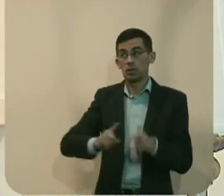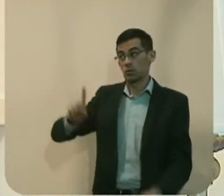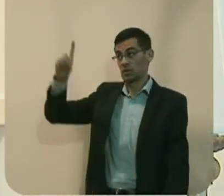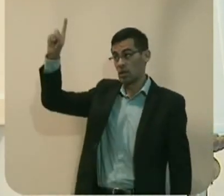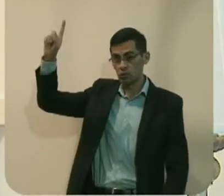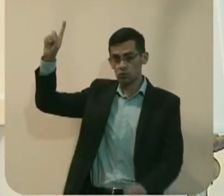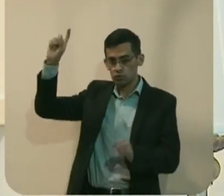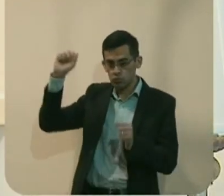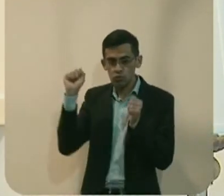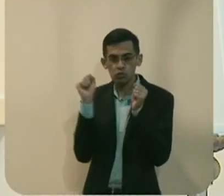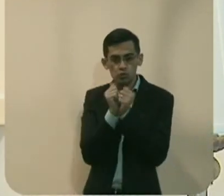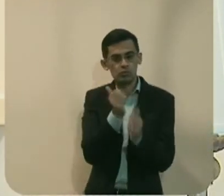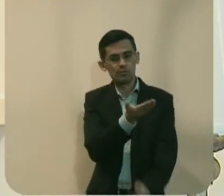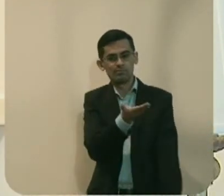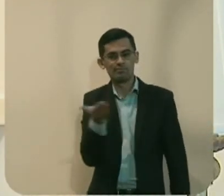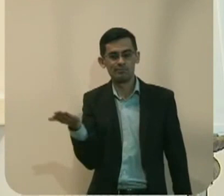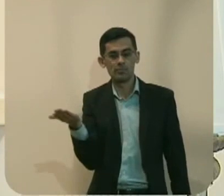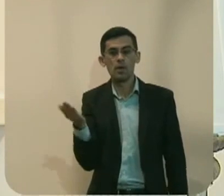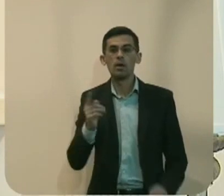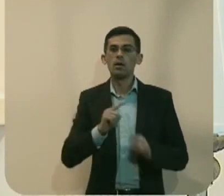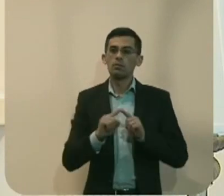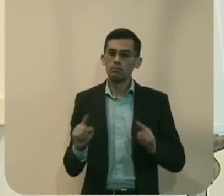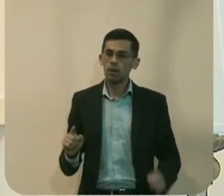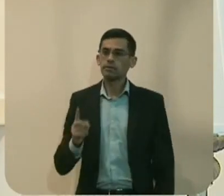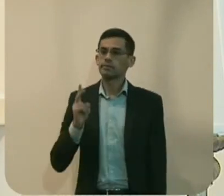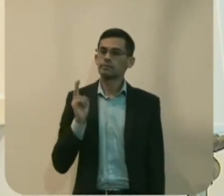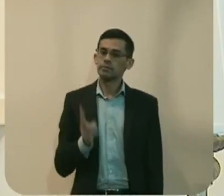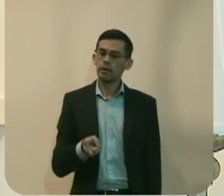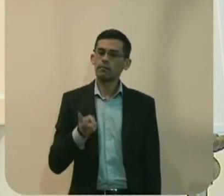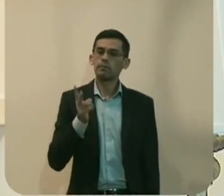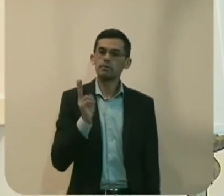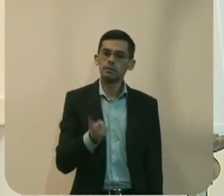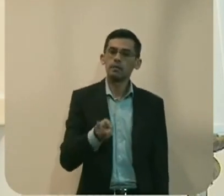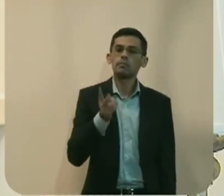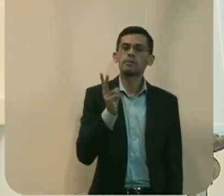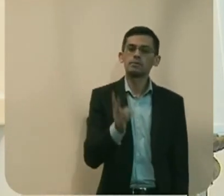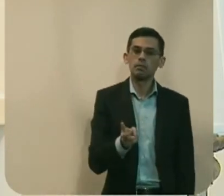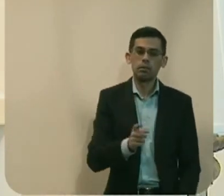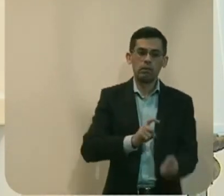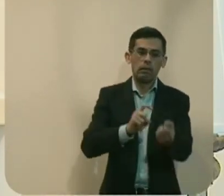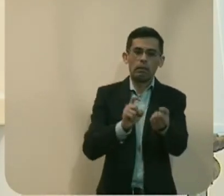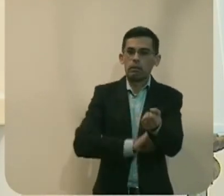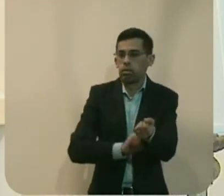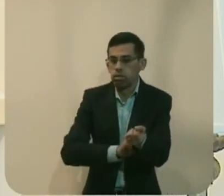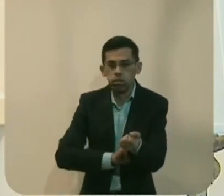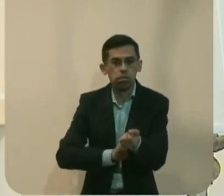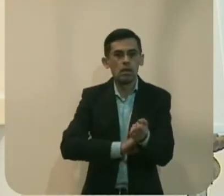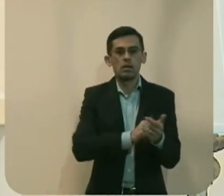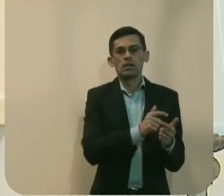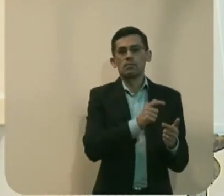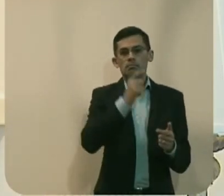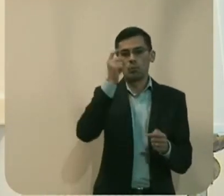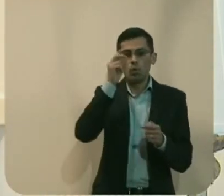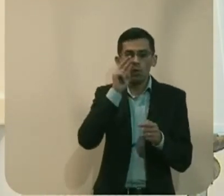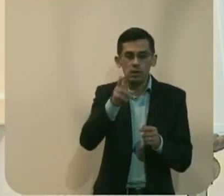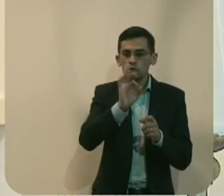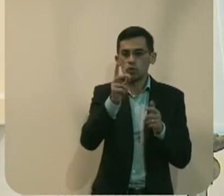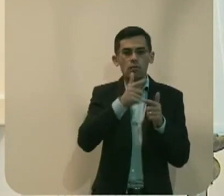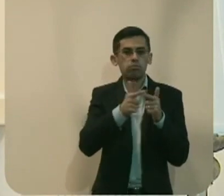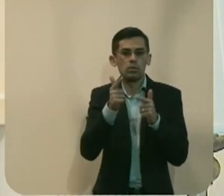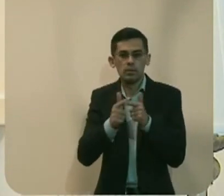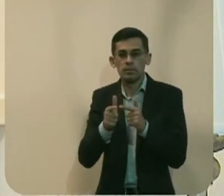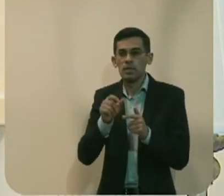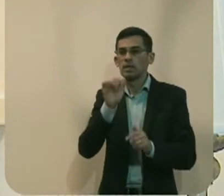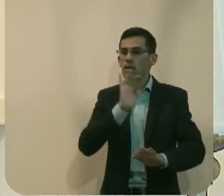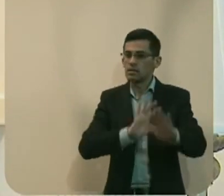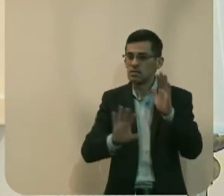por eles. Todavia, eles estavam ali estressados naquela situação. E aí, se faltava